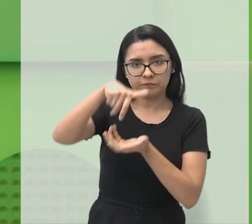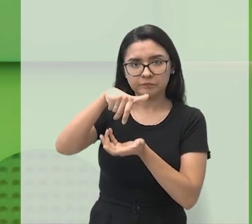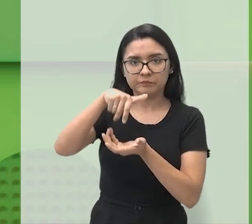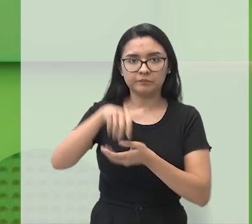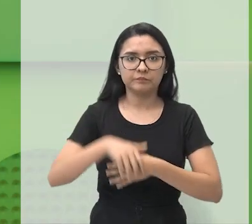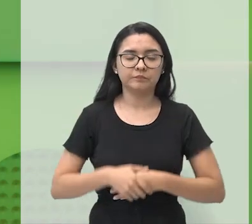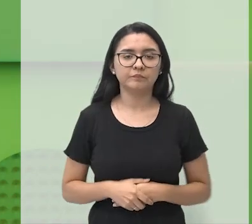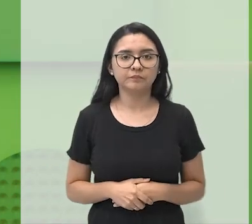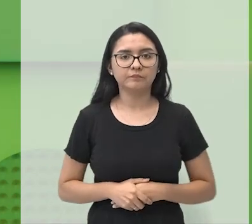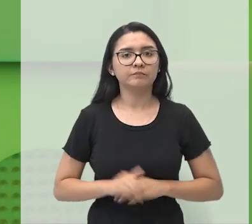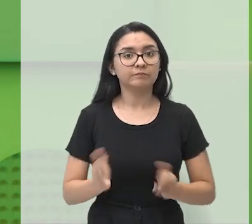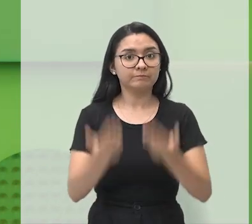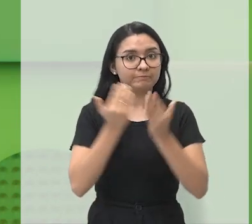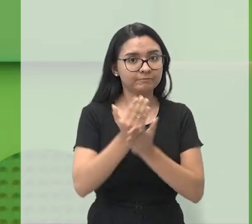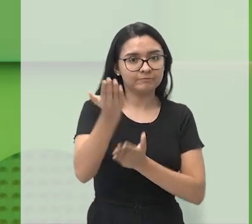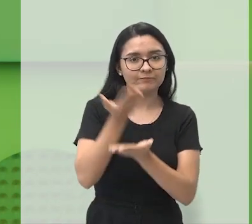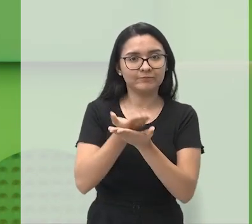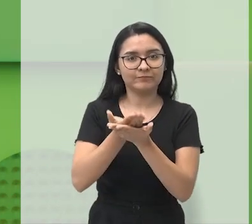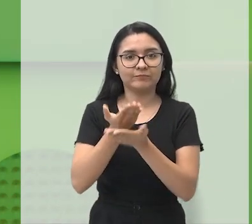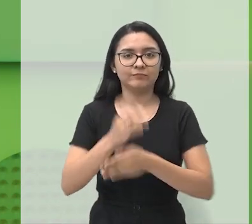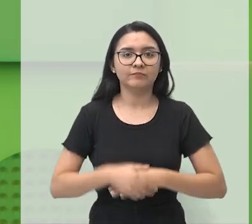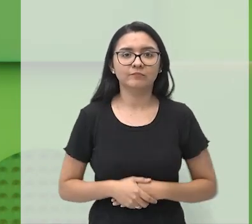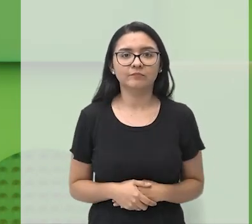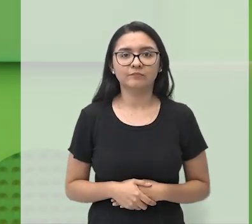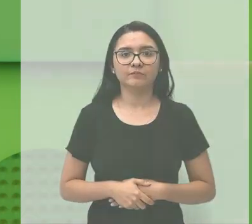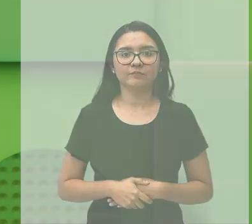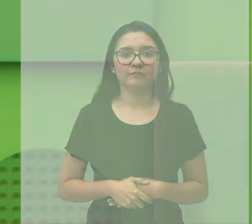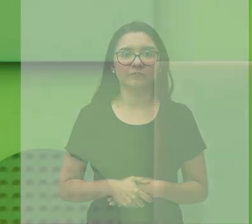Terra. E vamos para a nossa aula!